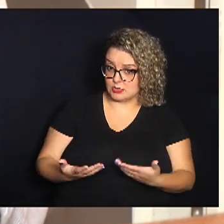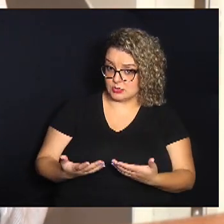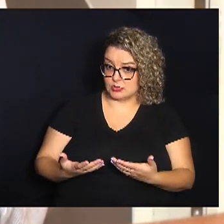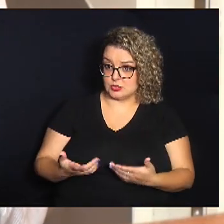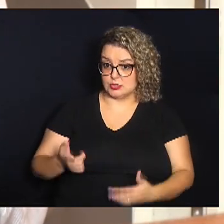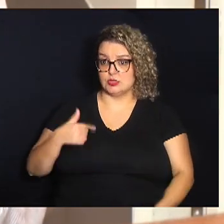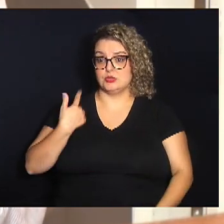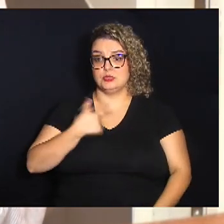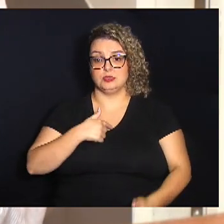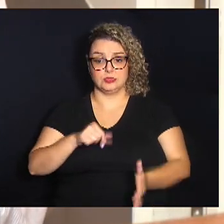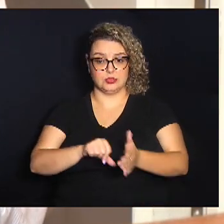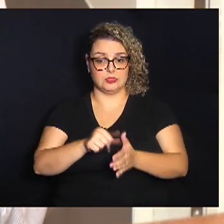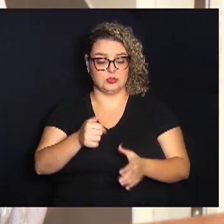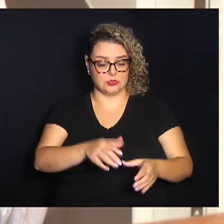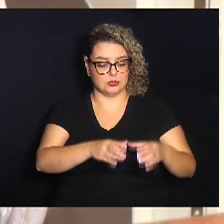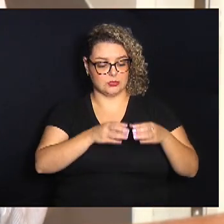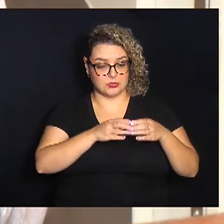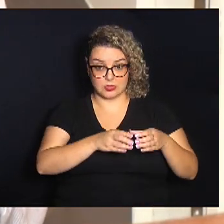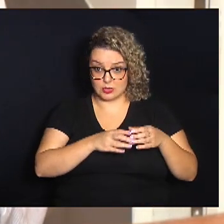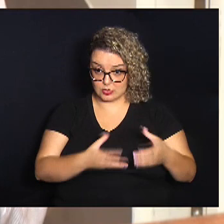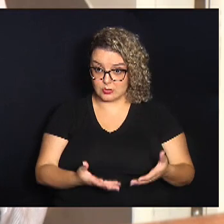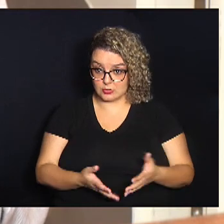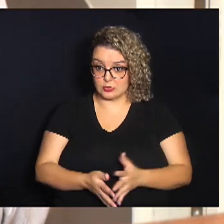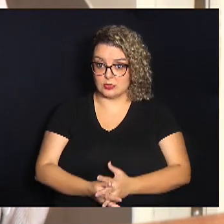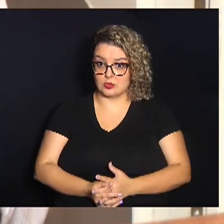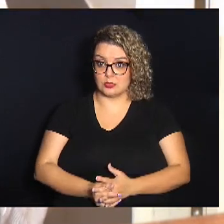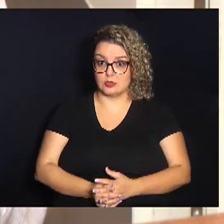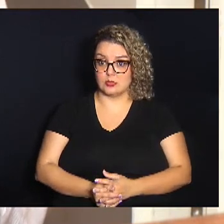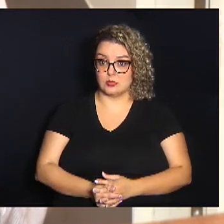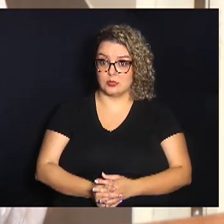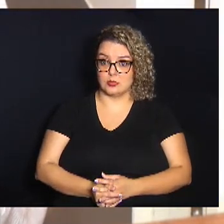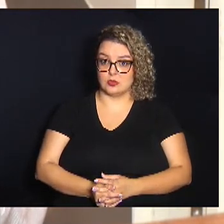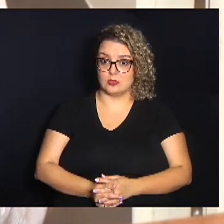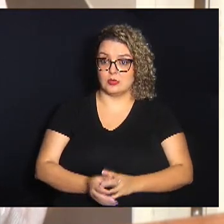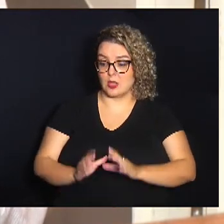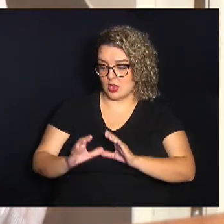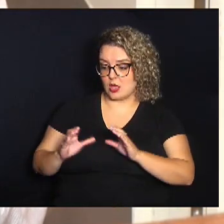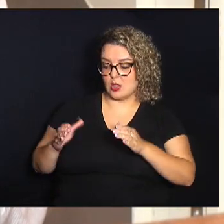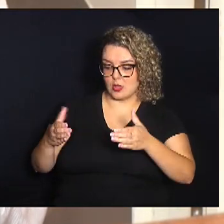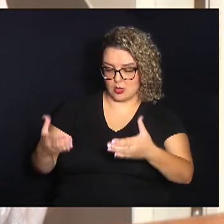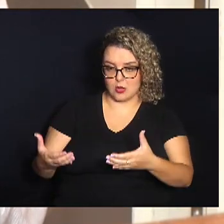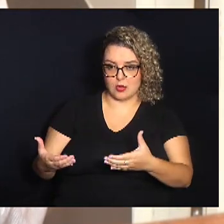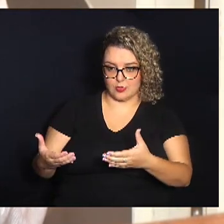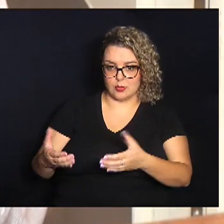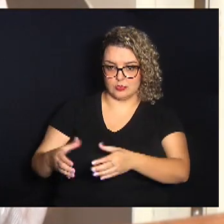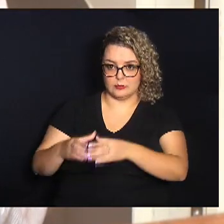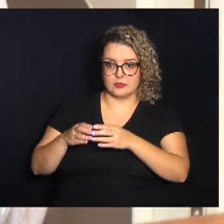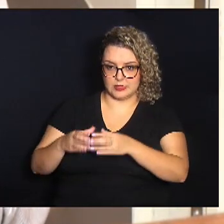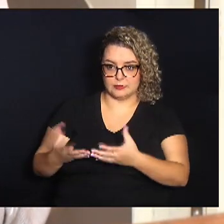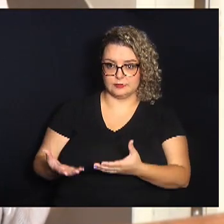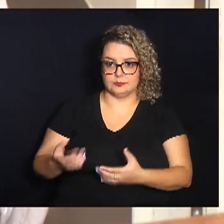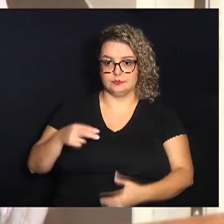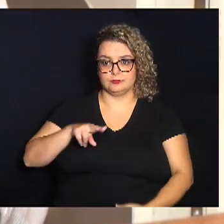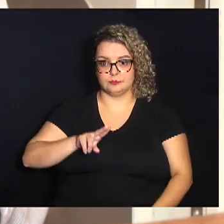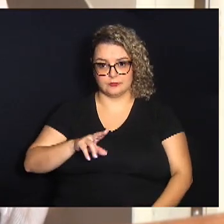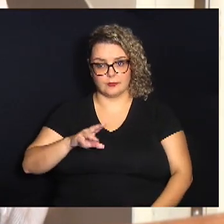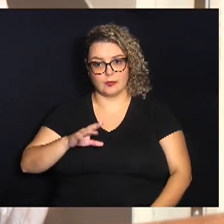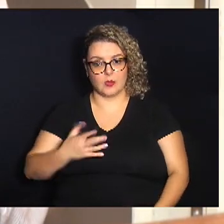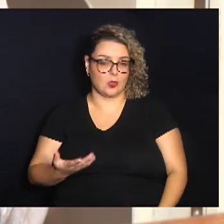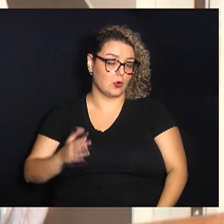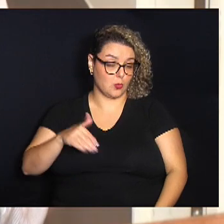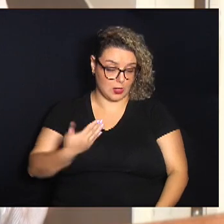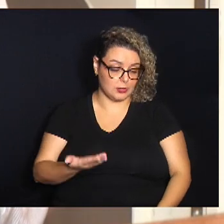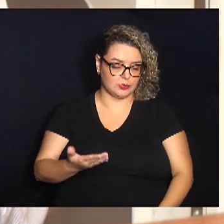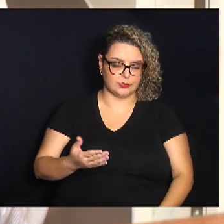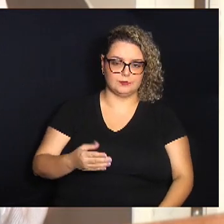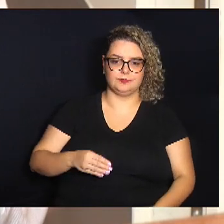nós, primeiro, convivermos em comunidade. Quando você mexe numa horta comunitária,